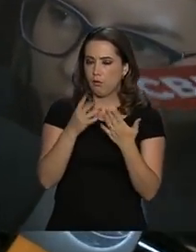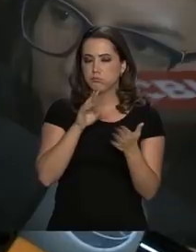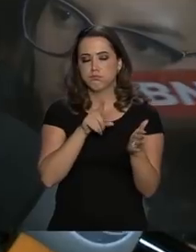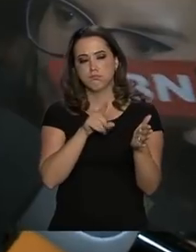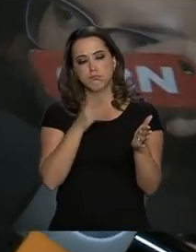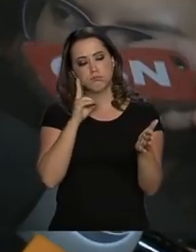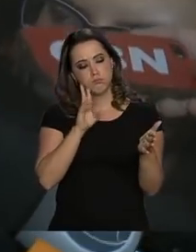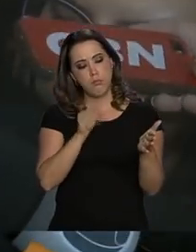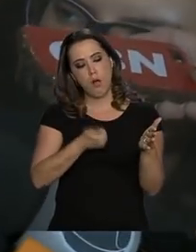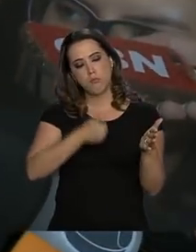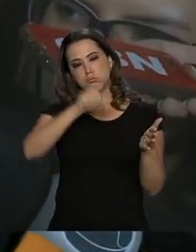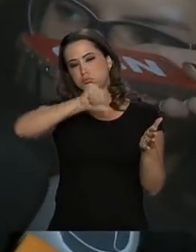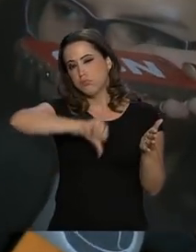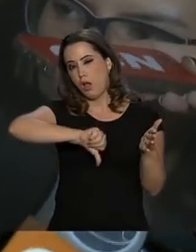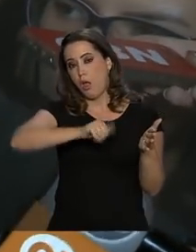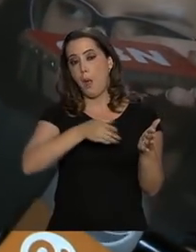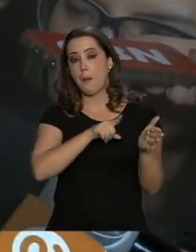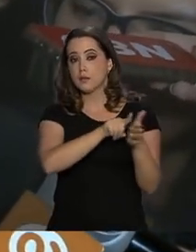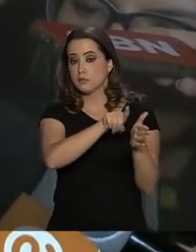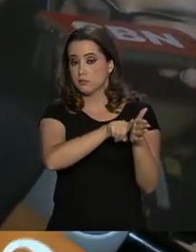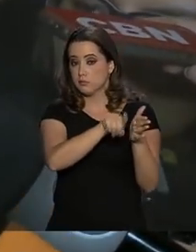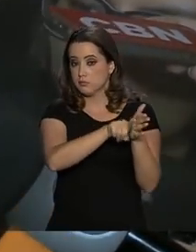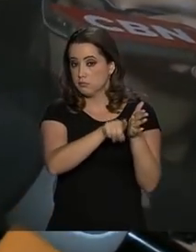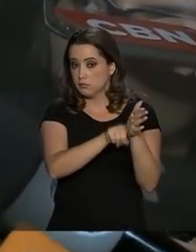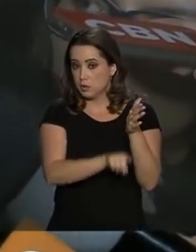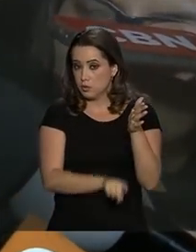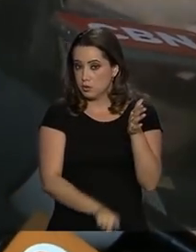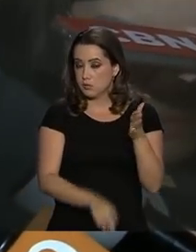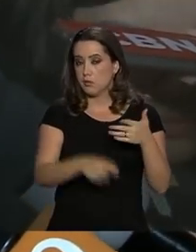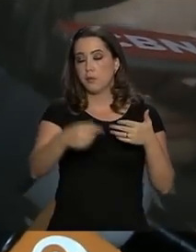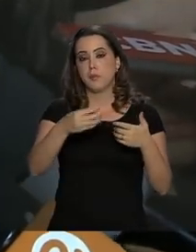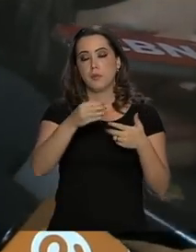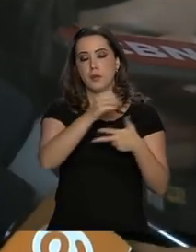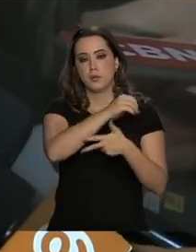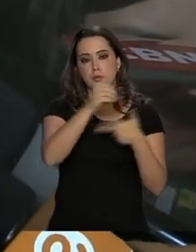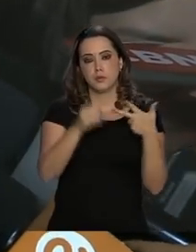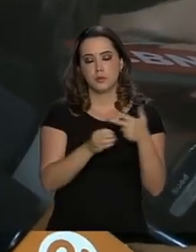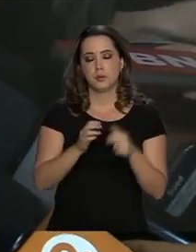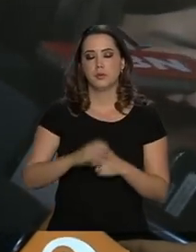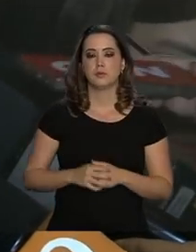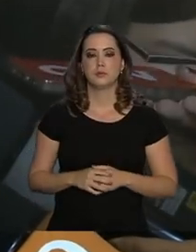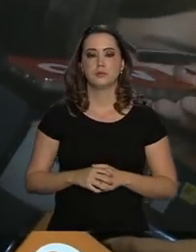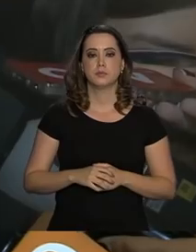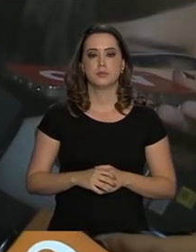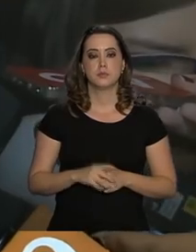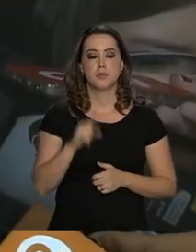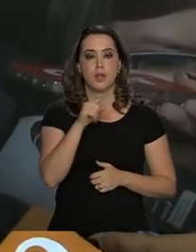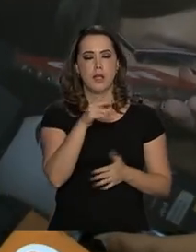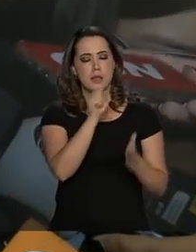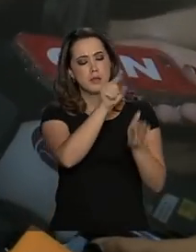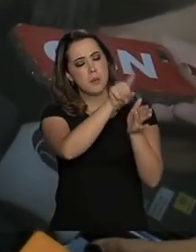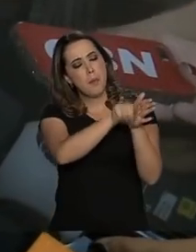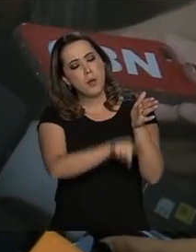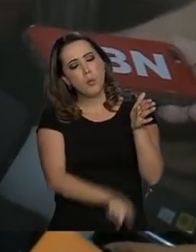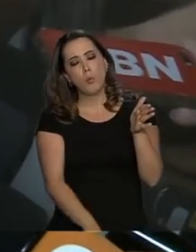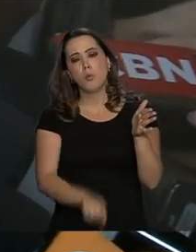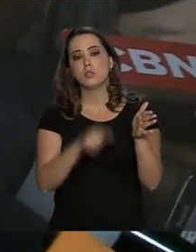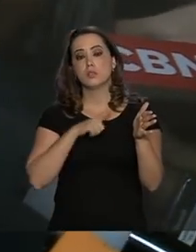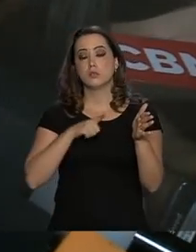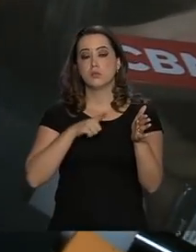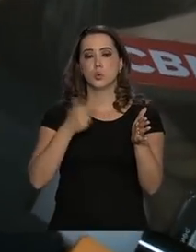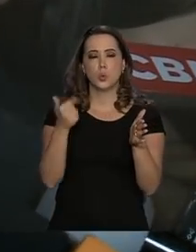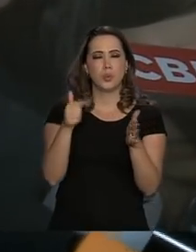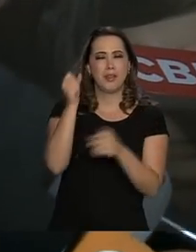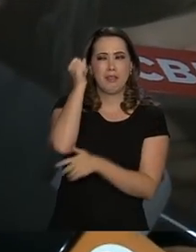questões do Enem que é organizado pelo Inep fazer com que esse banco de questões tenham uma postura